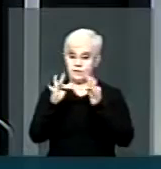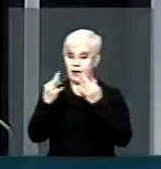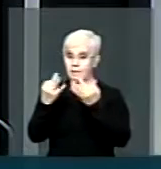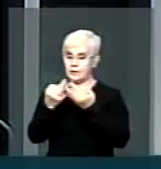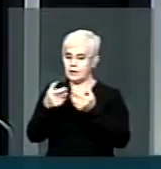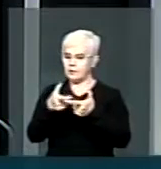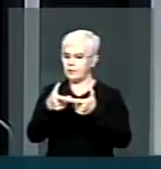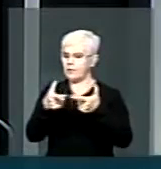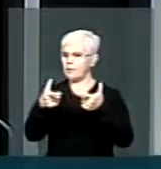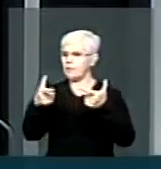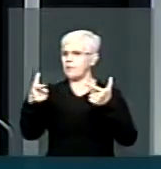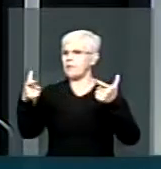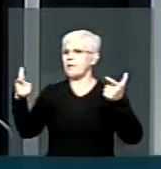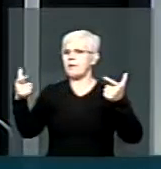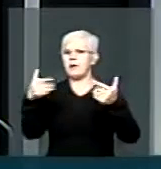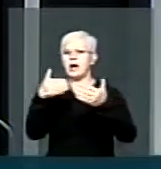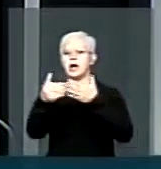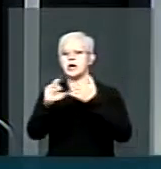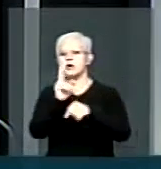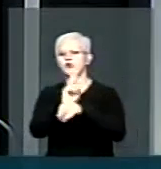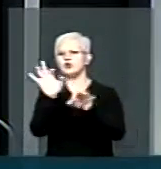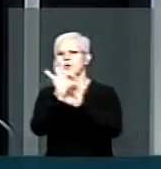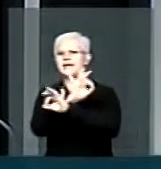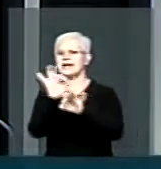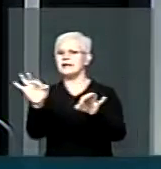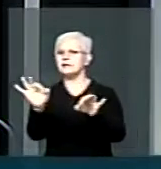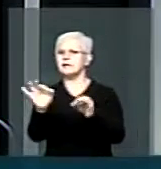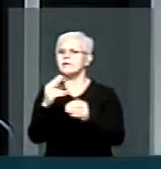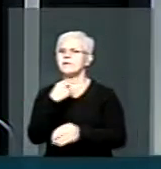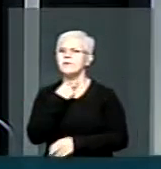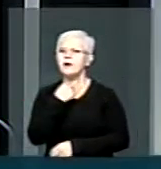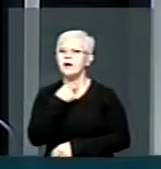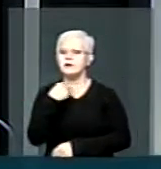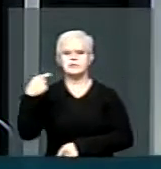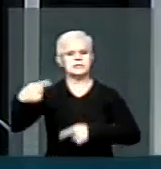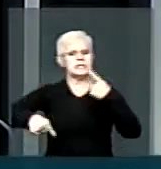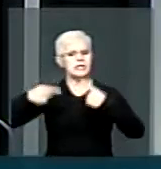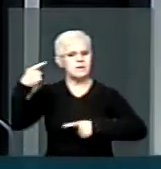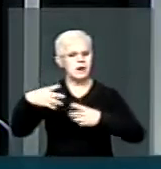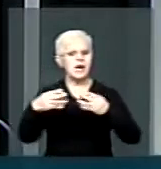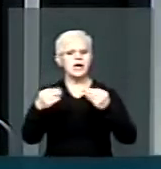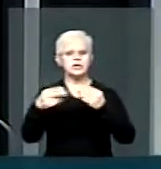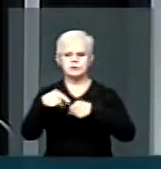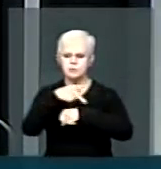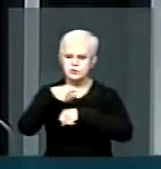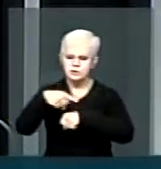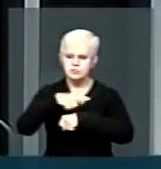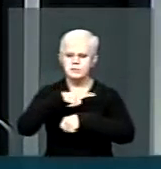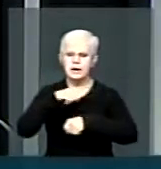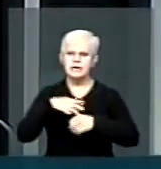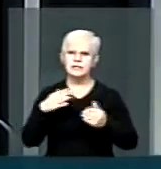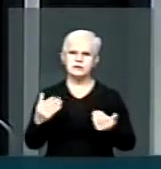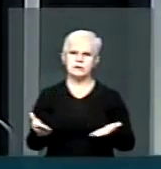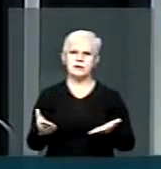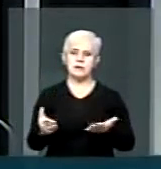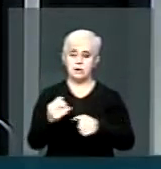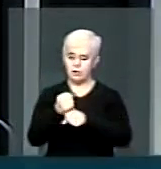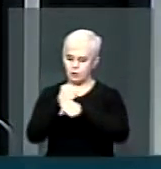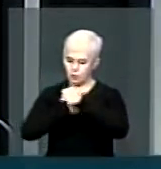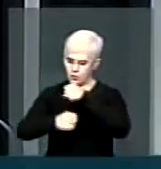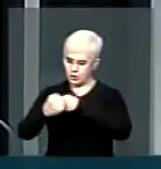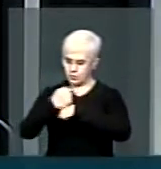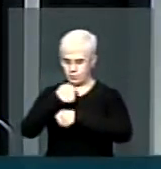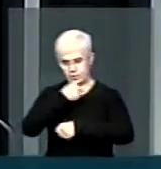crescer de forma desordenada. Esse tema é preocupação debatida em diversos países. No ano passado, quando